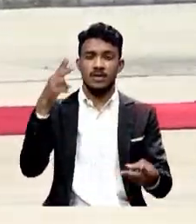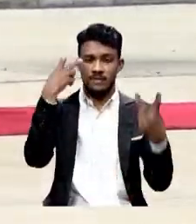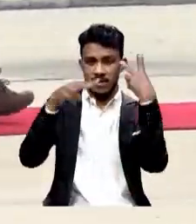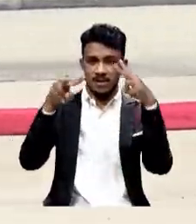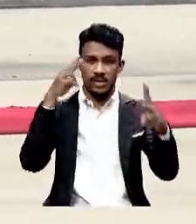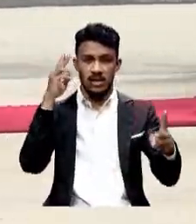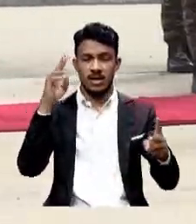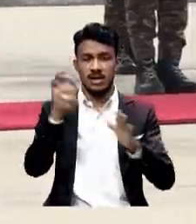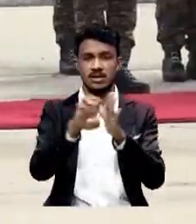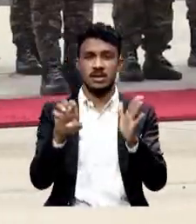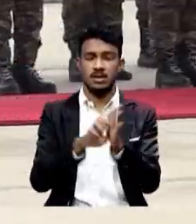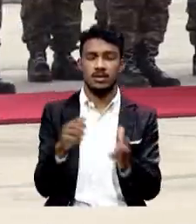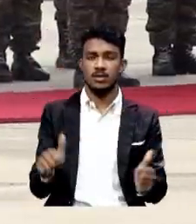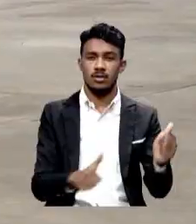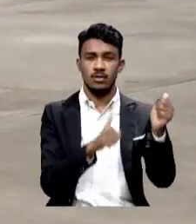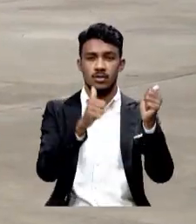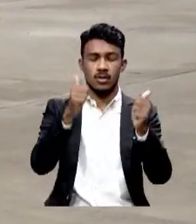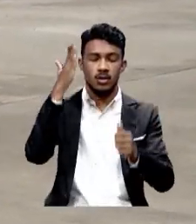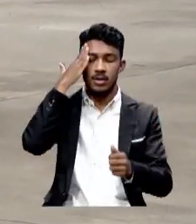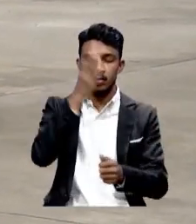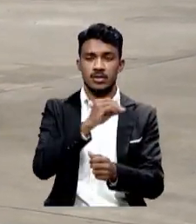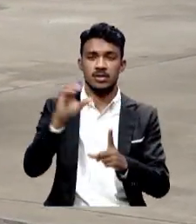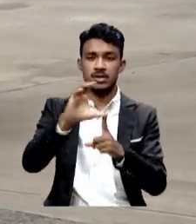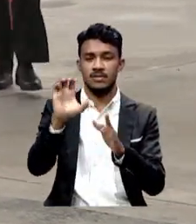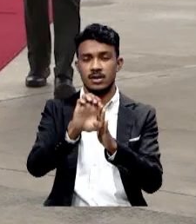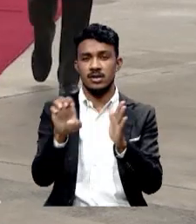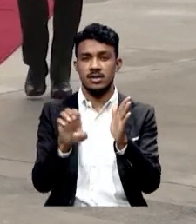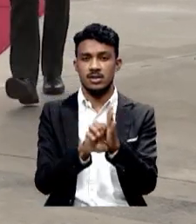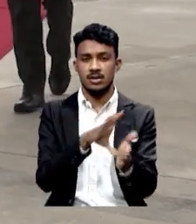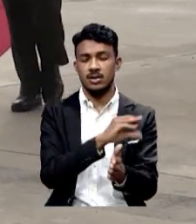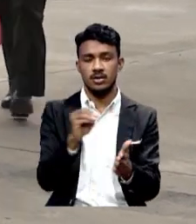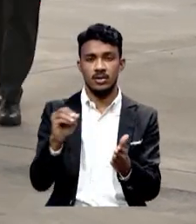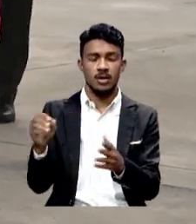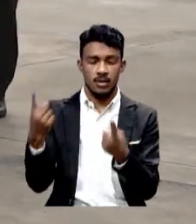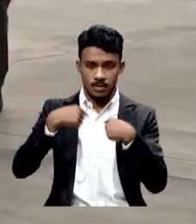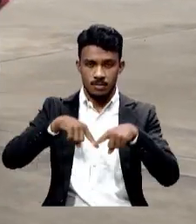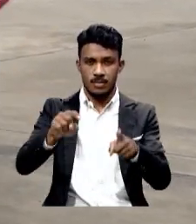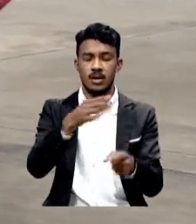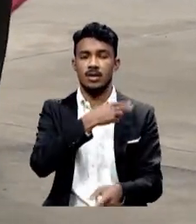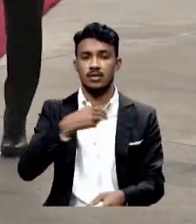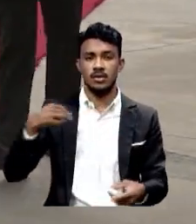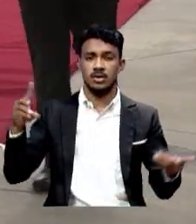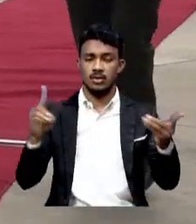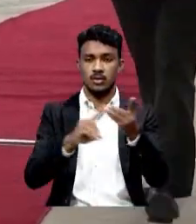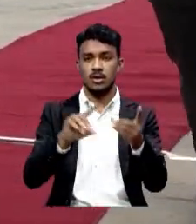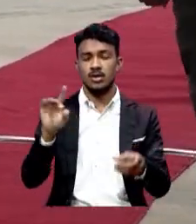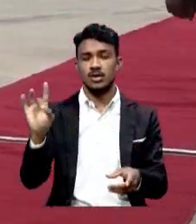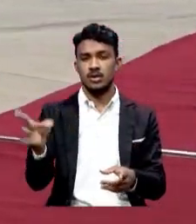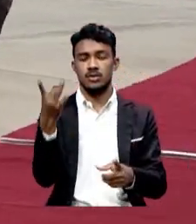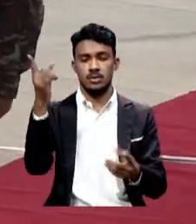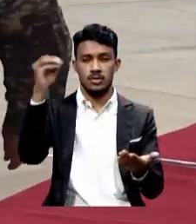estadunian. Tuir plano, chefe estado honia delegação, se desloca ba Indonésia e aloron sanulo resin walu to